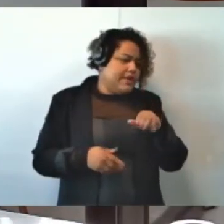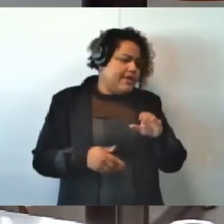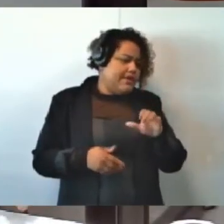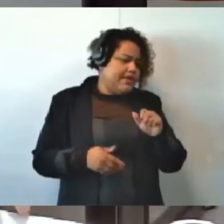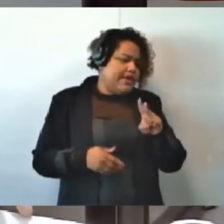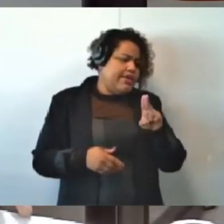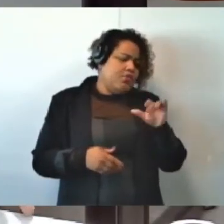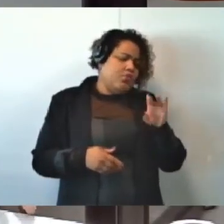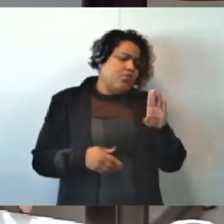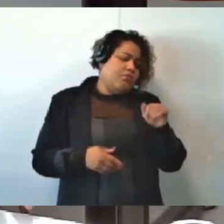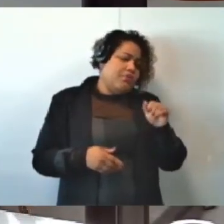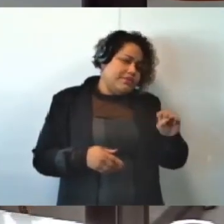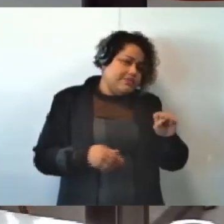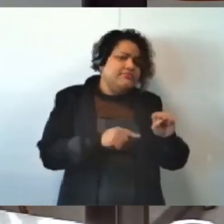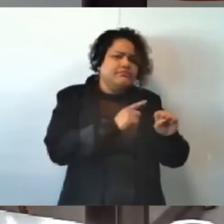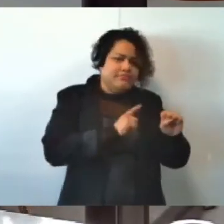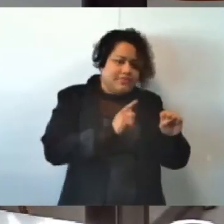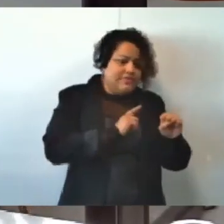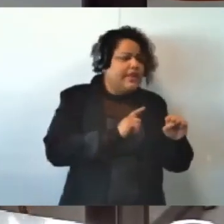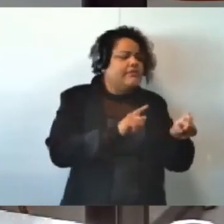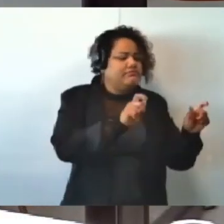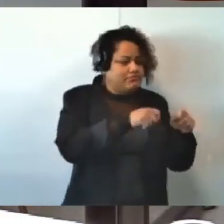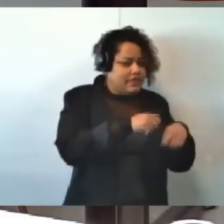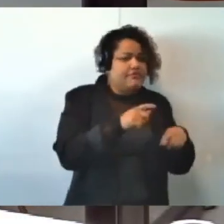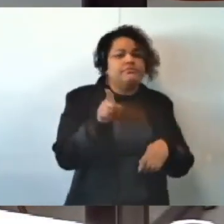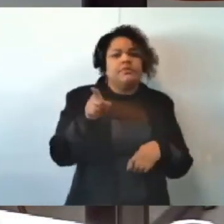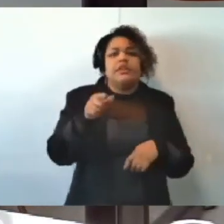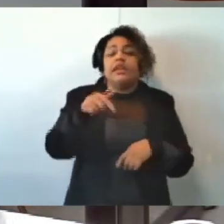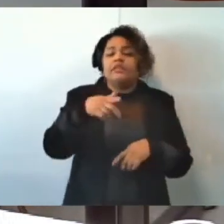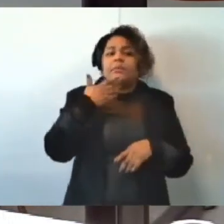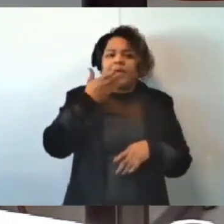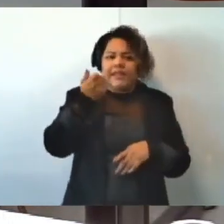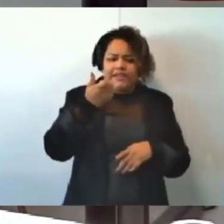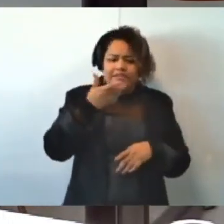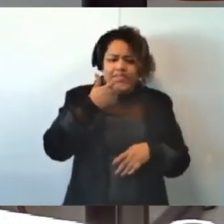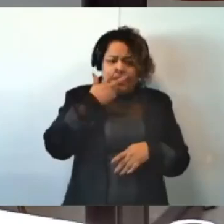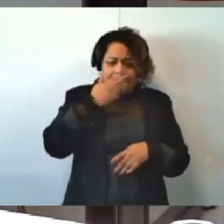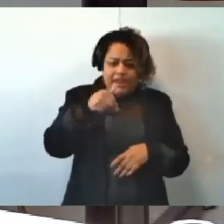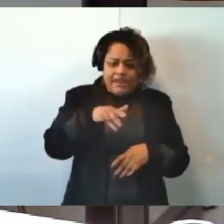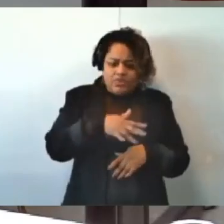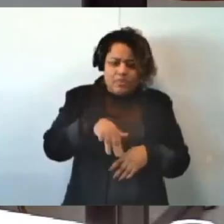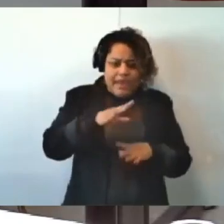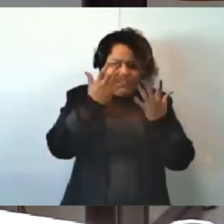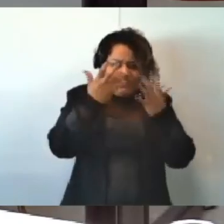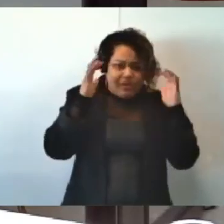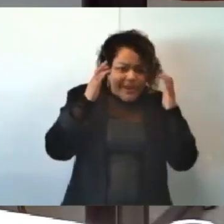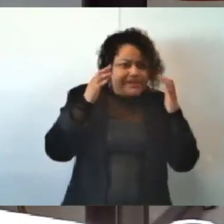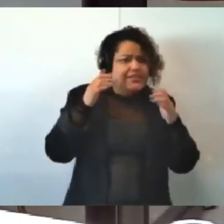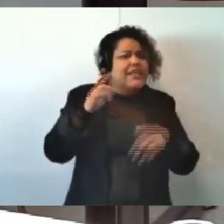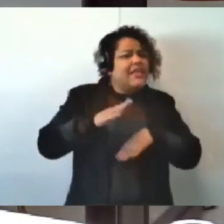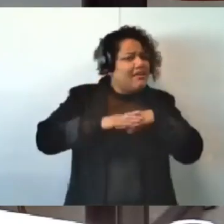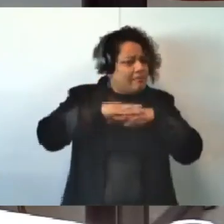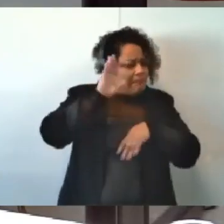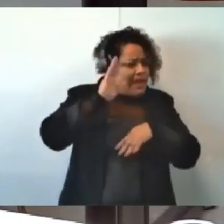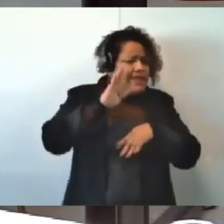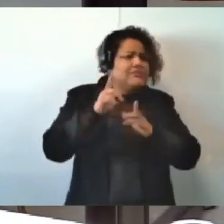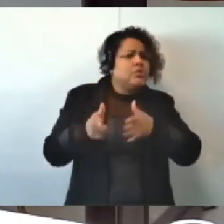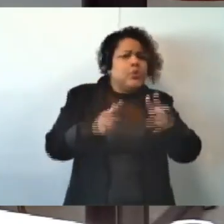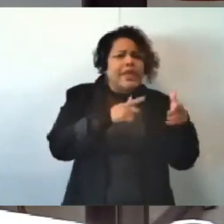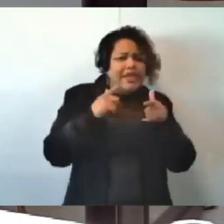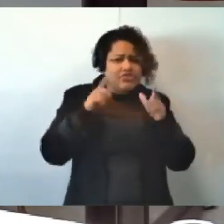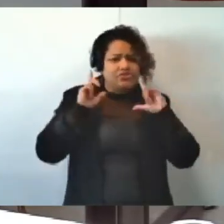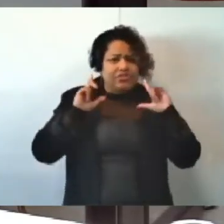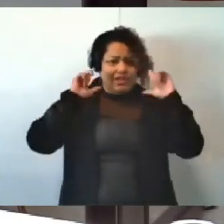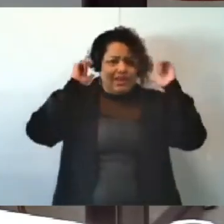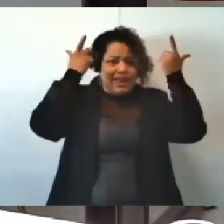privilegiado em relação ao lazer, em relação a outras áreas de Belo Horizonte. Então, nós falamos que não há necessidade de mais área